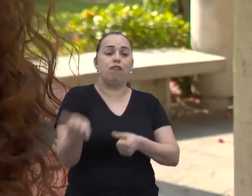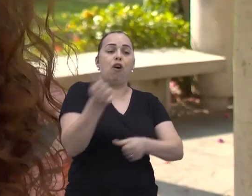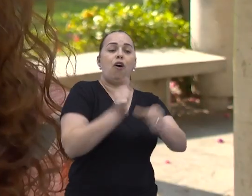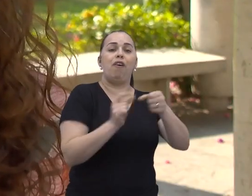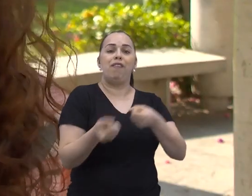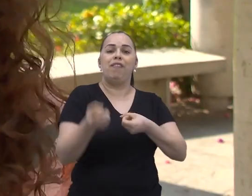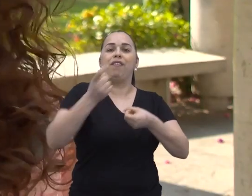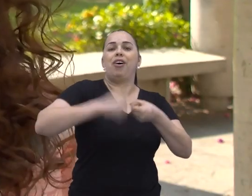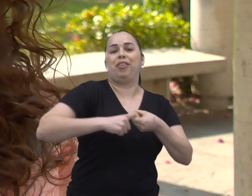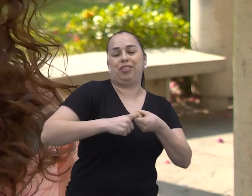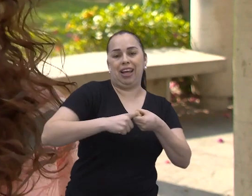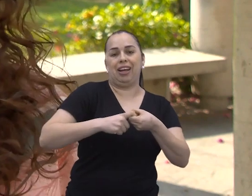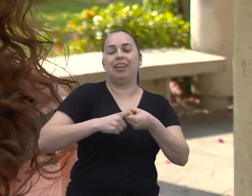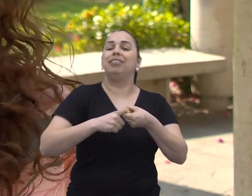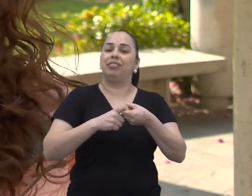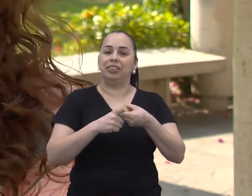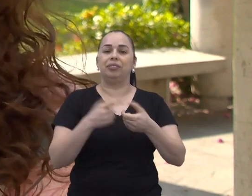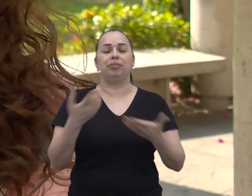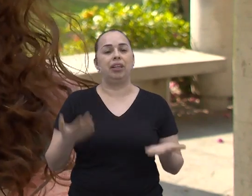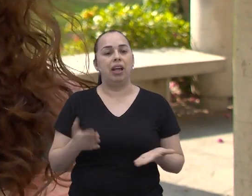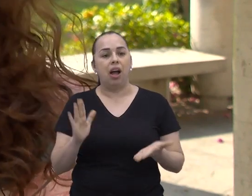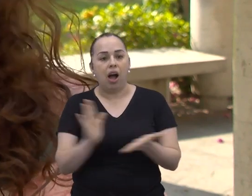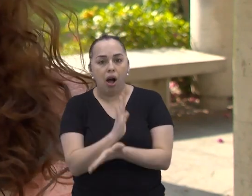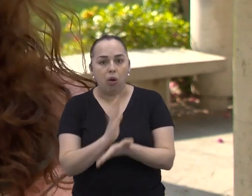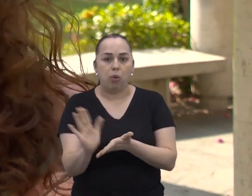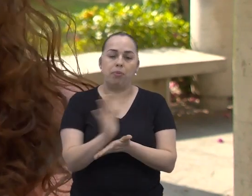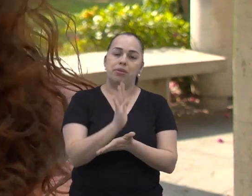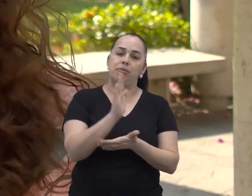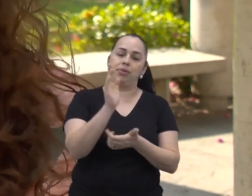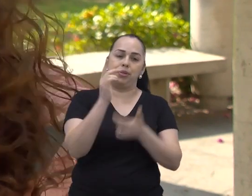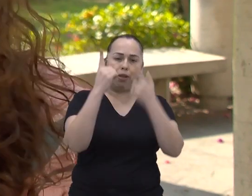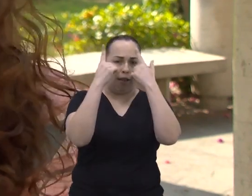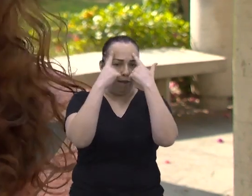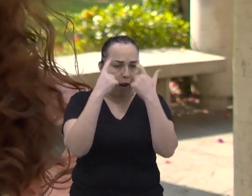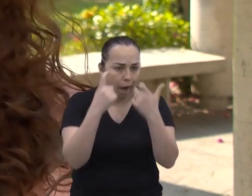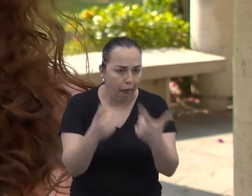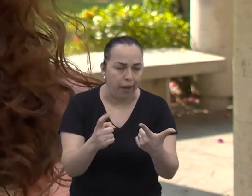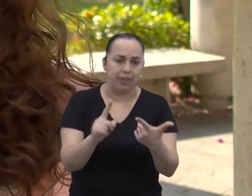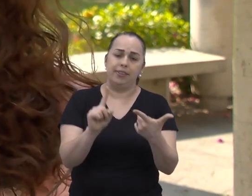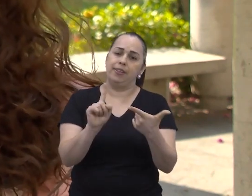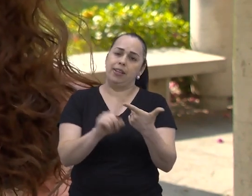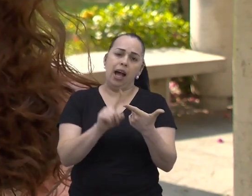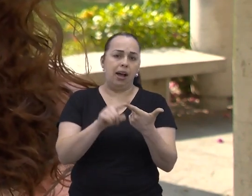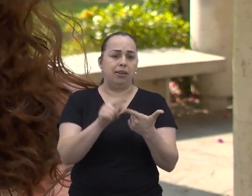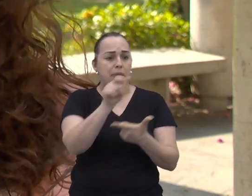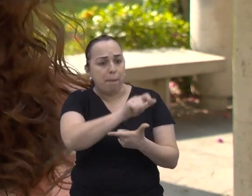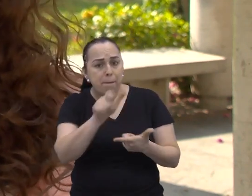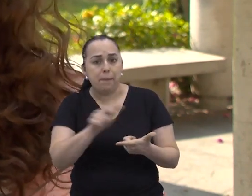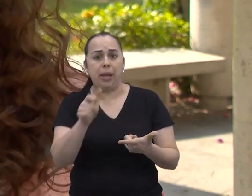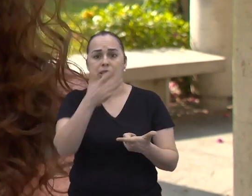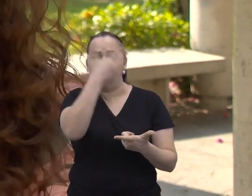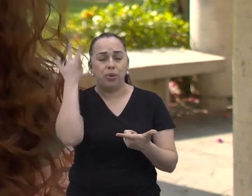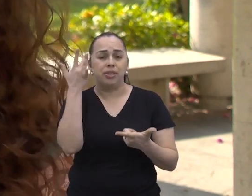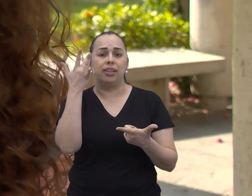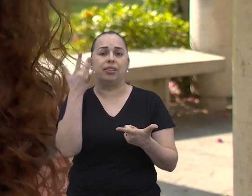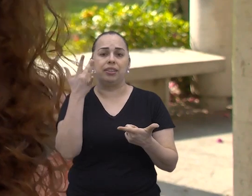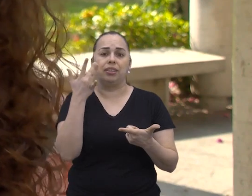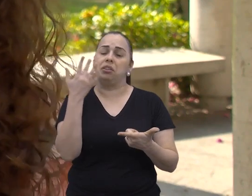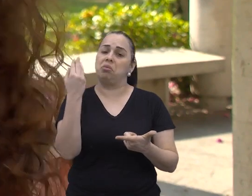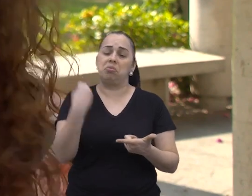estão estigmatizadas, né? São pessoas que vivem situações diversas de violência. Então, são pessoas que